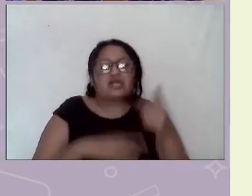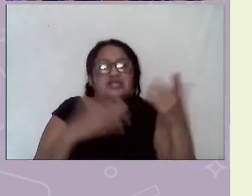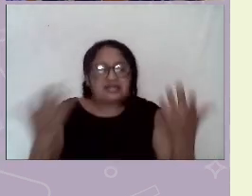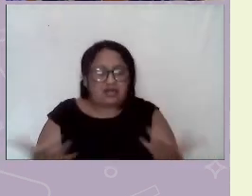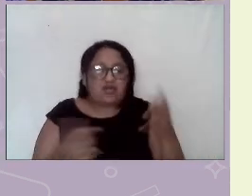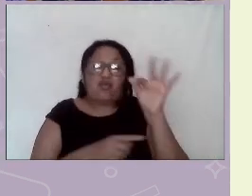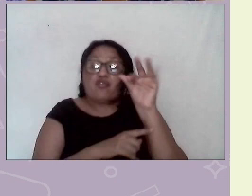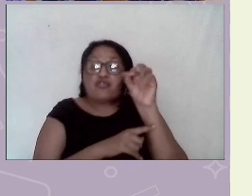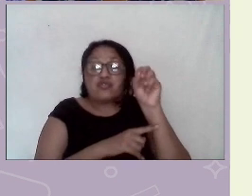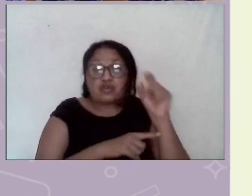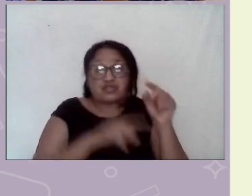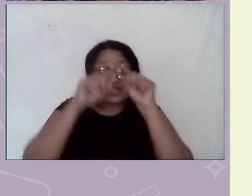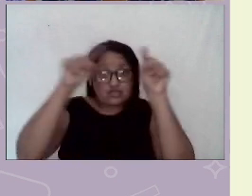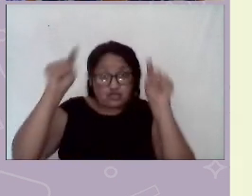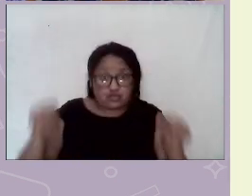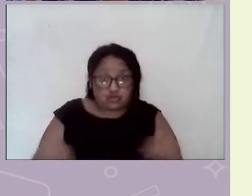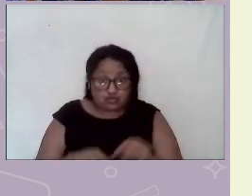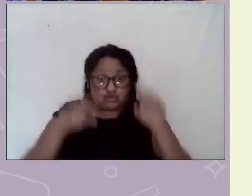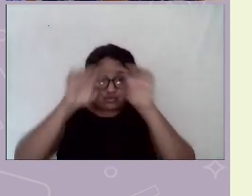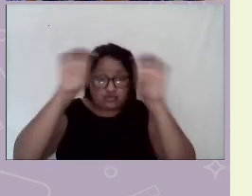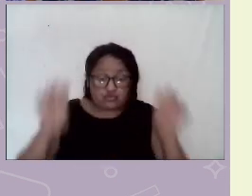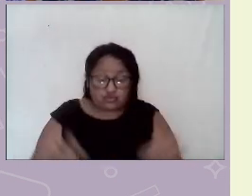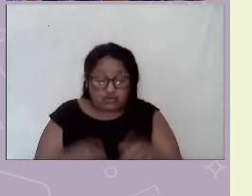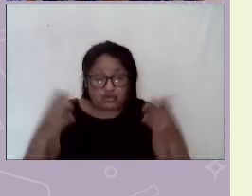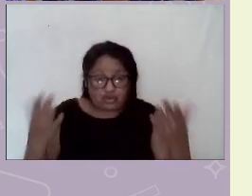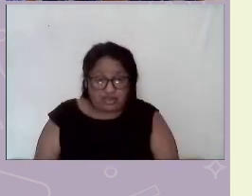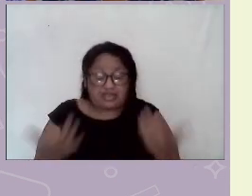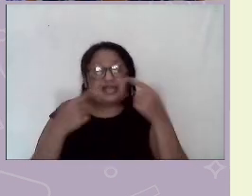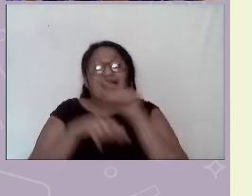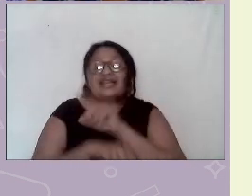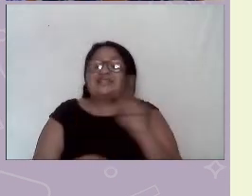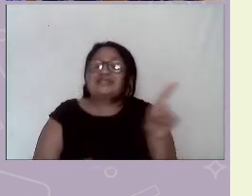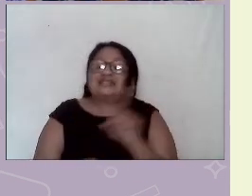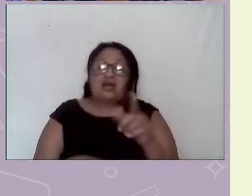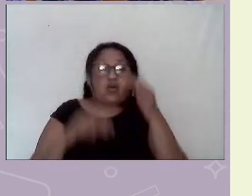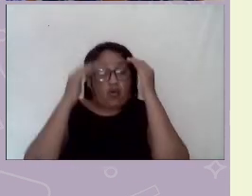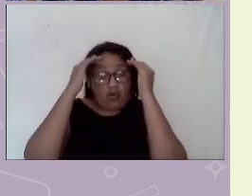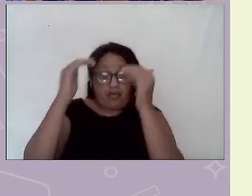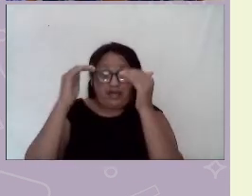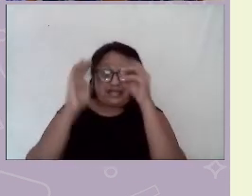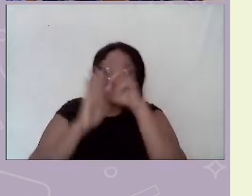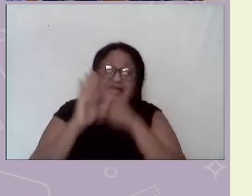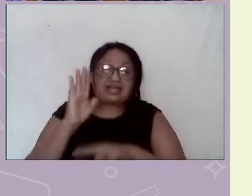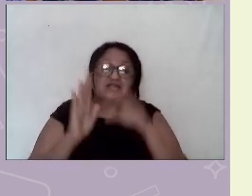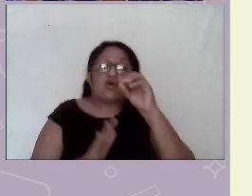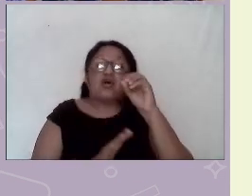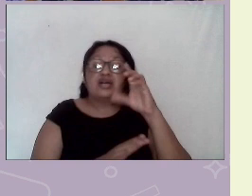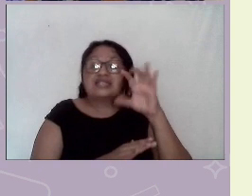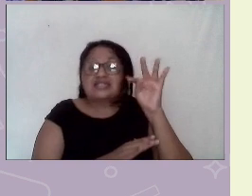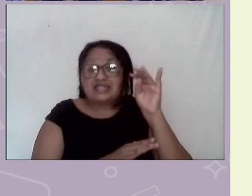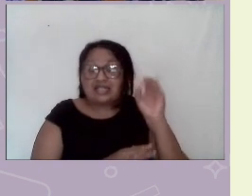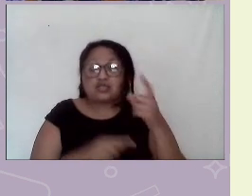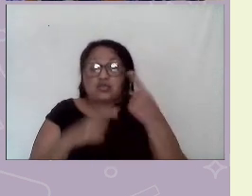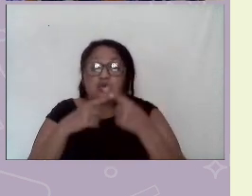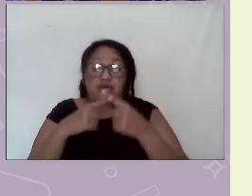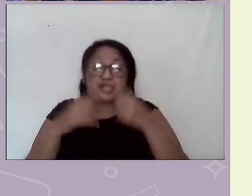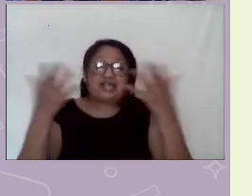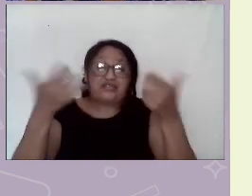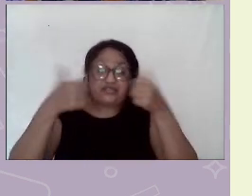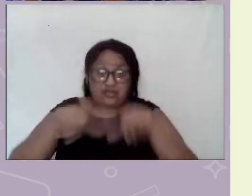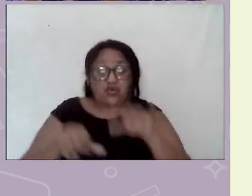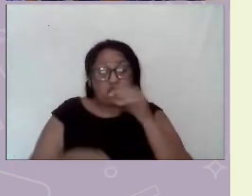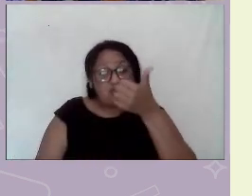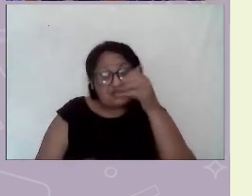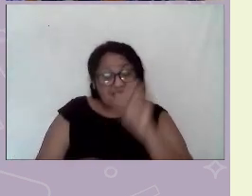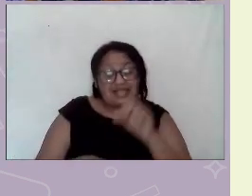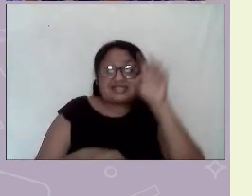nessa estrutura aqui do pentacloreto de fósforo ele não obedece a regra do octeto porque ele ficou com 10